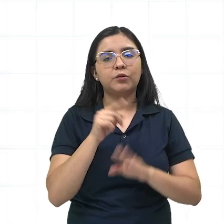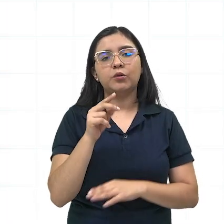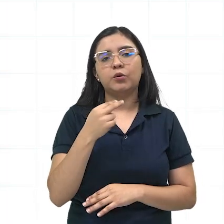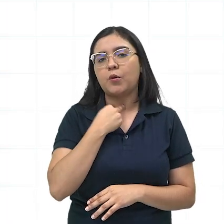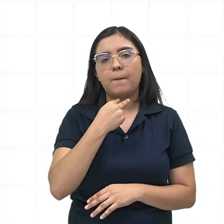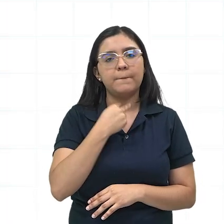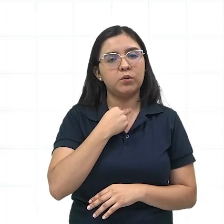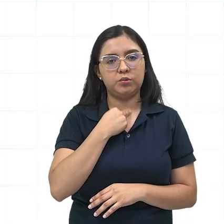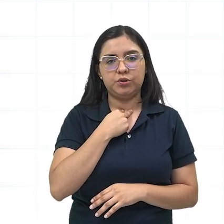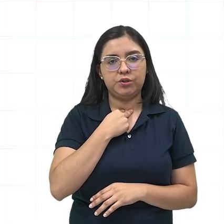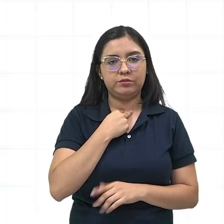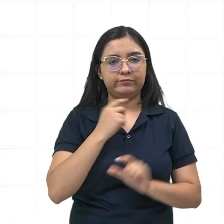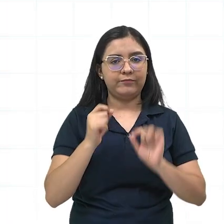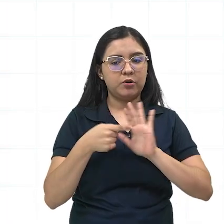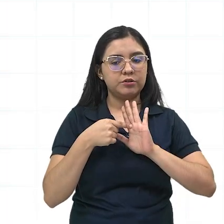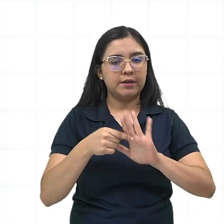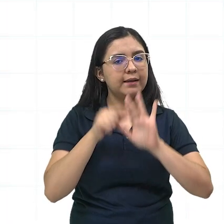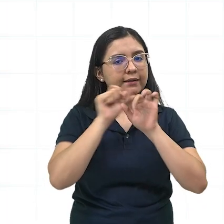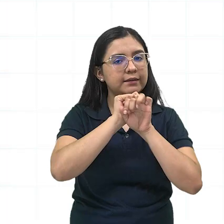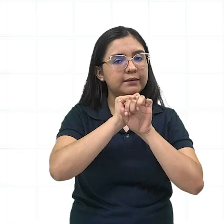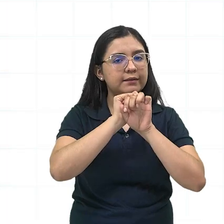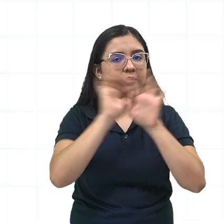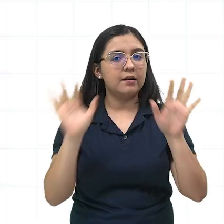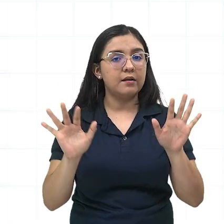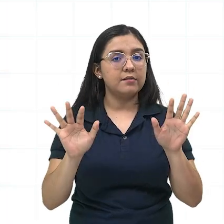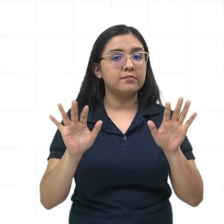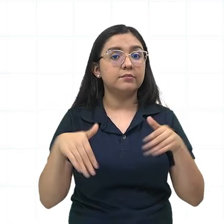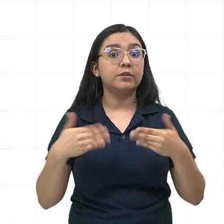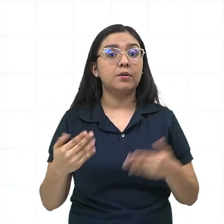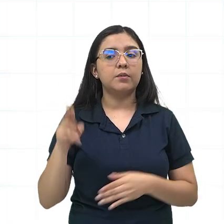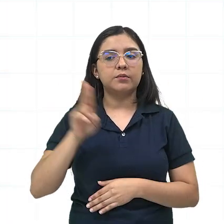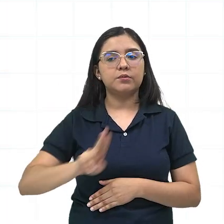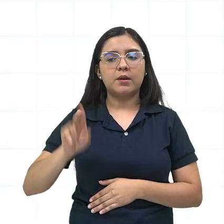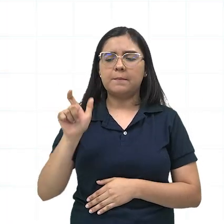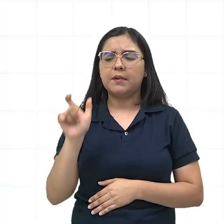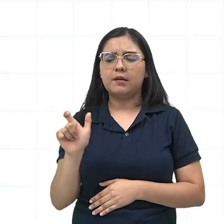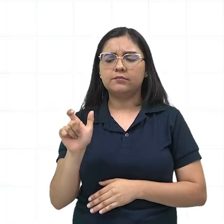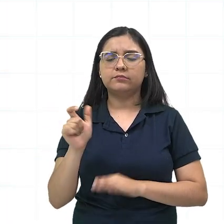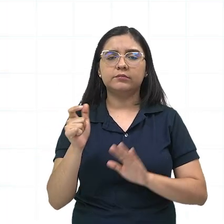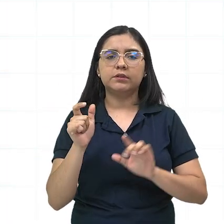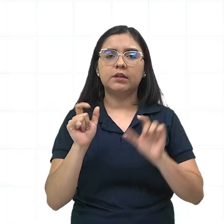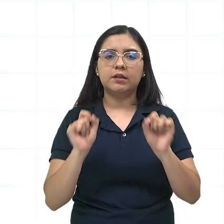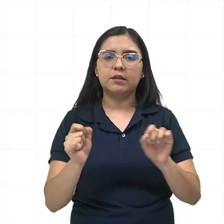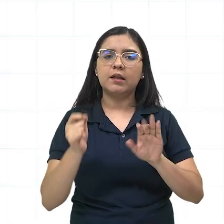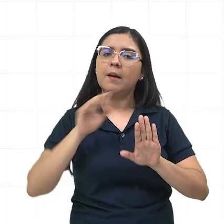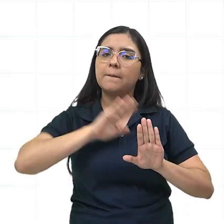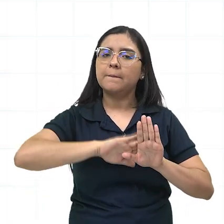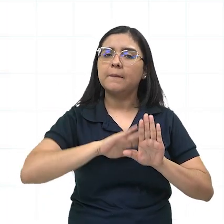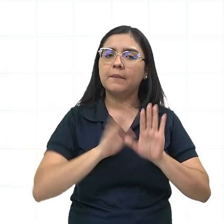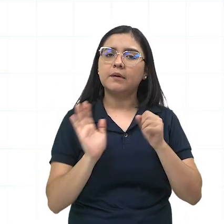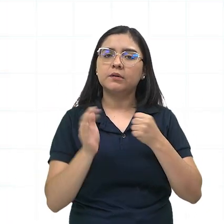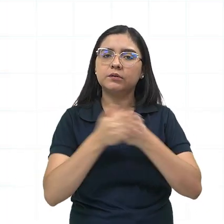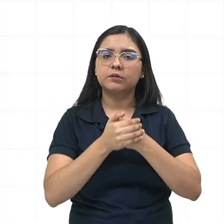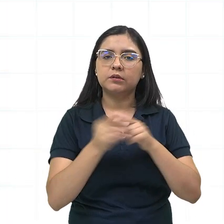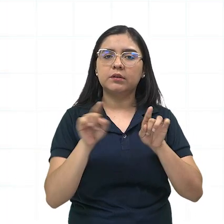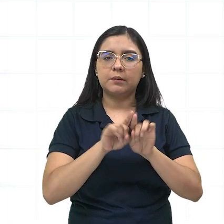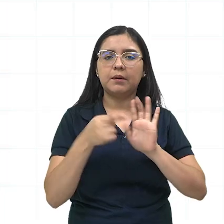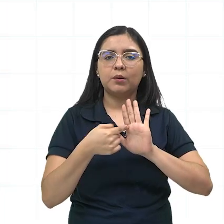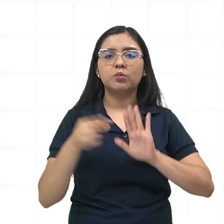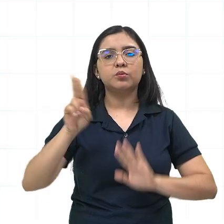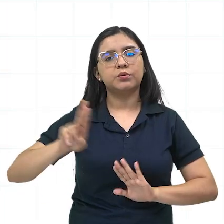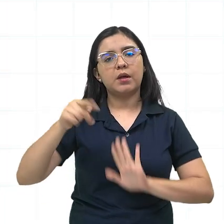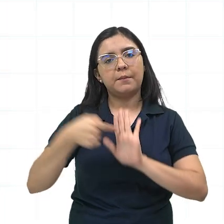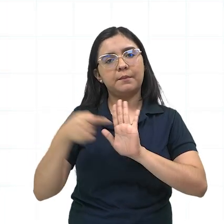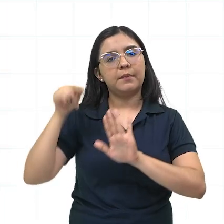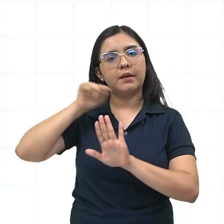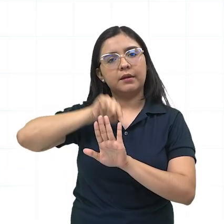poderiam falar isso abertamente e eles colocavam de uma forma velada, de uma forma